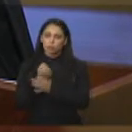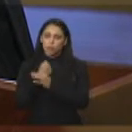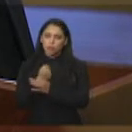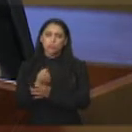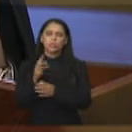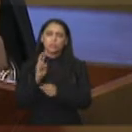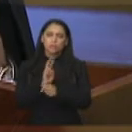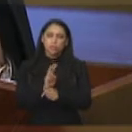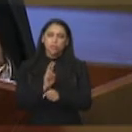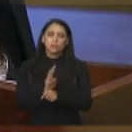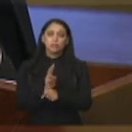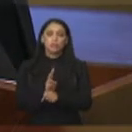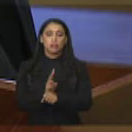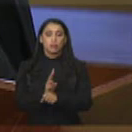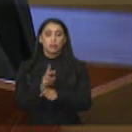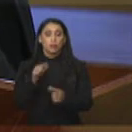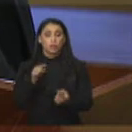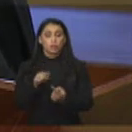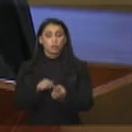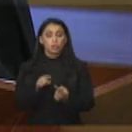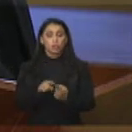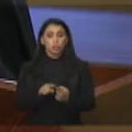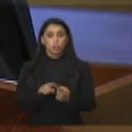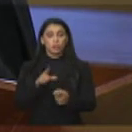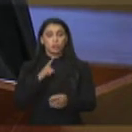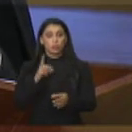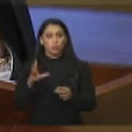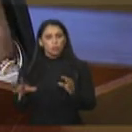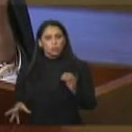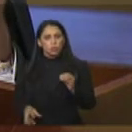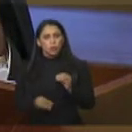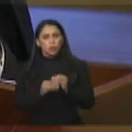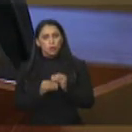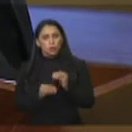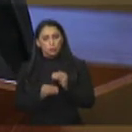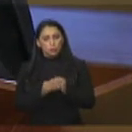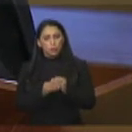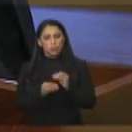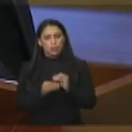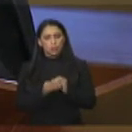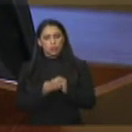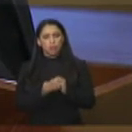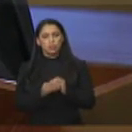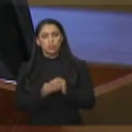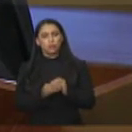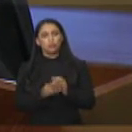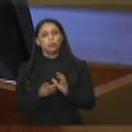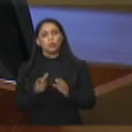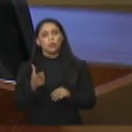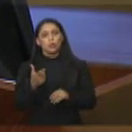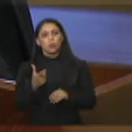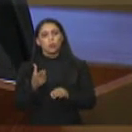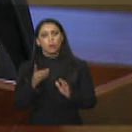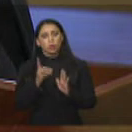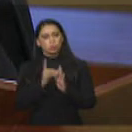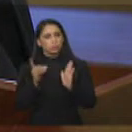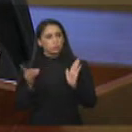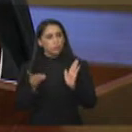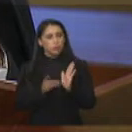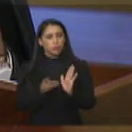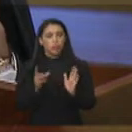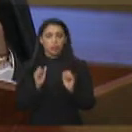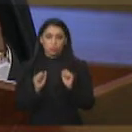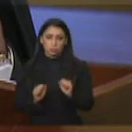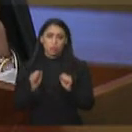objetiva. Em outros termos, o princípio da subsidiariedade, inexistência de outro meio eficaz de sanar a lesão, há de